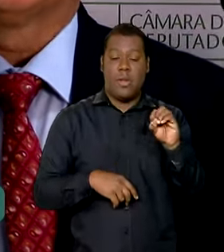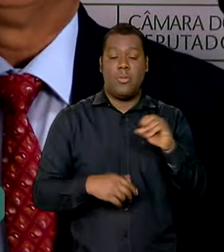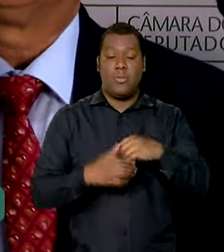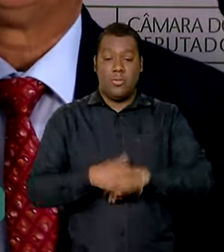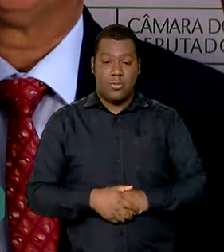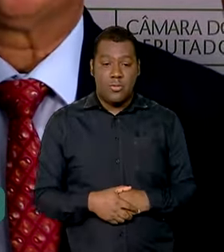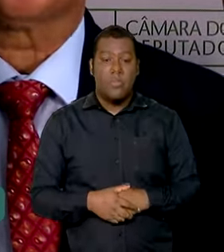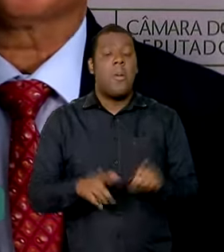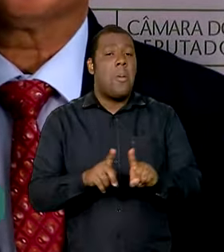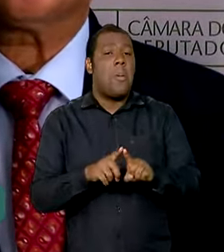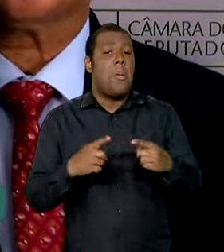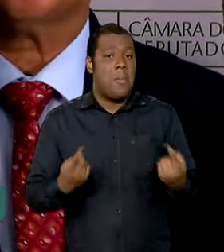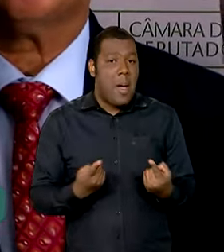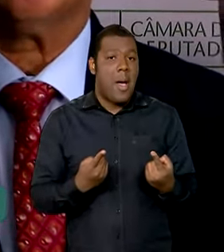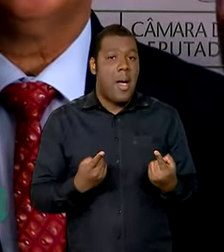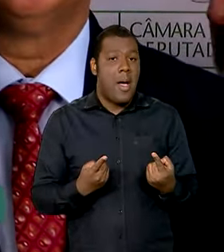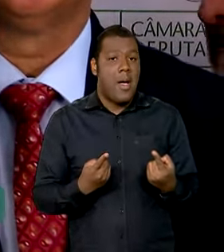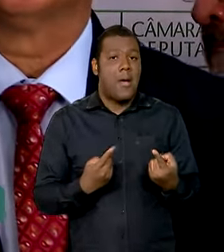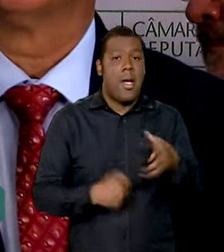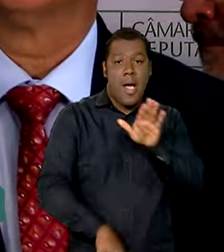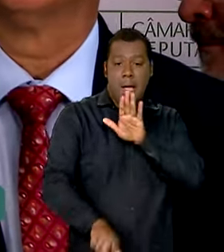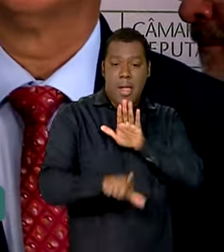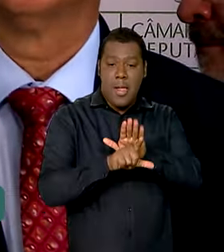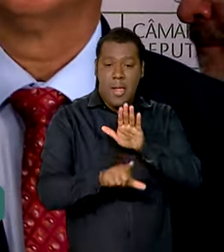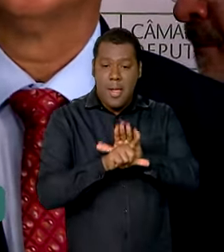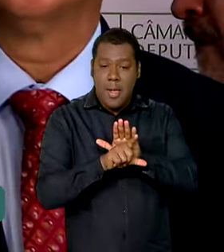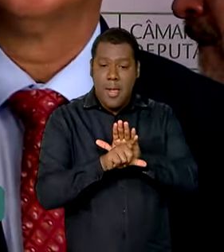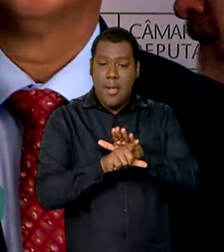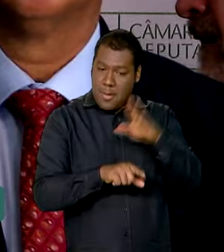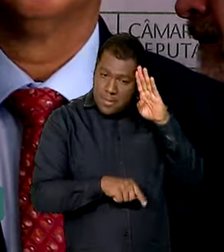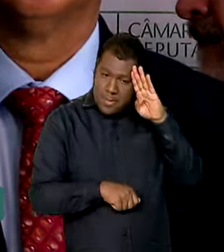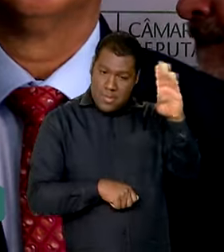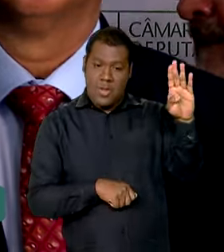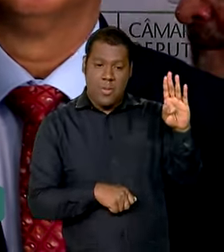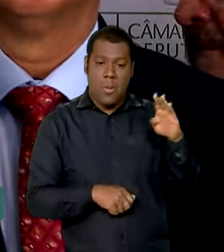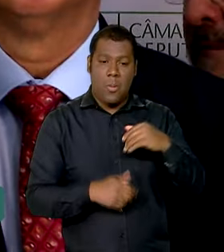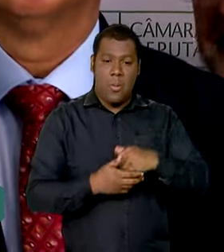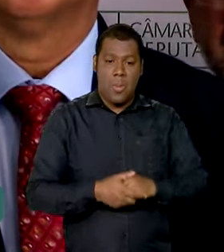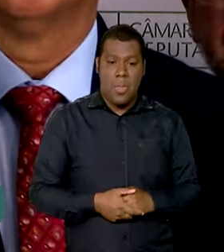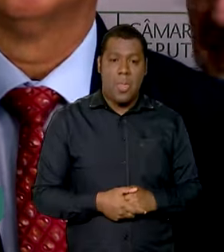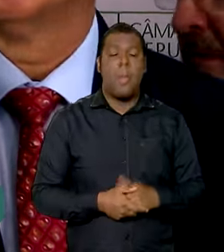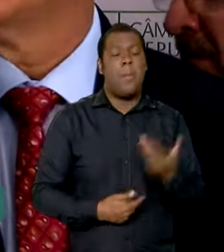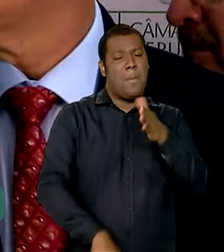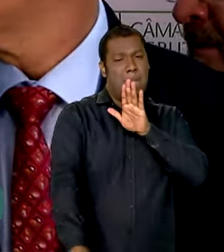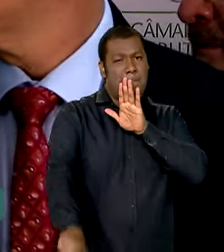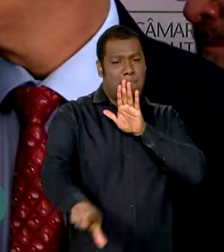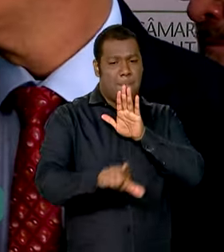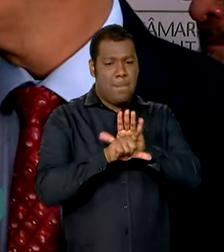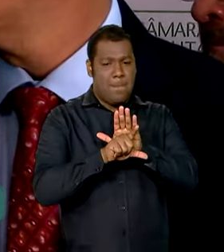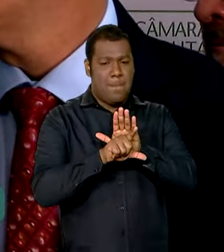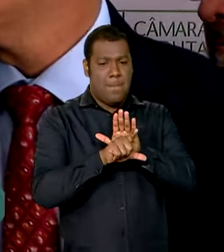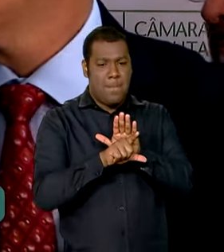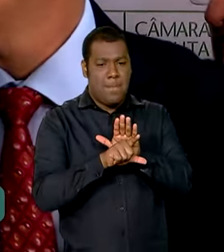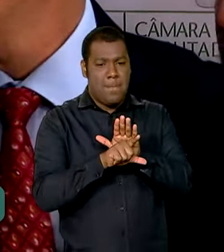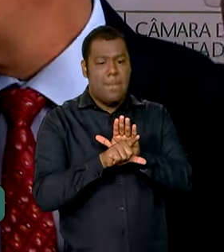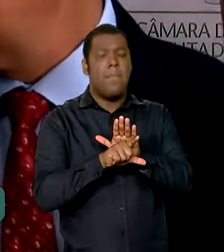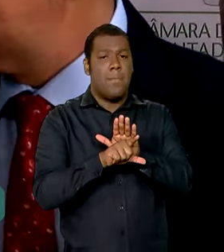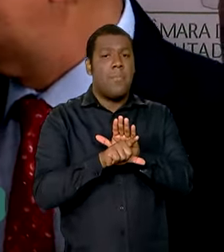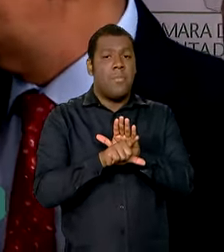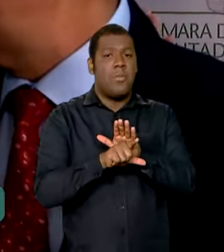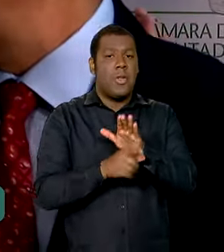uma infinidade de leis que estão sendo revogadas e substituídas por um